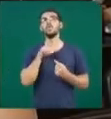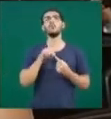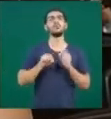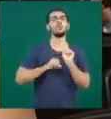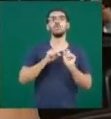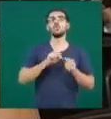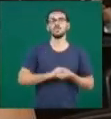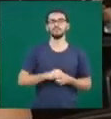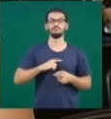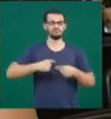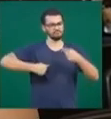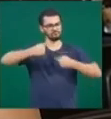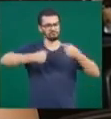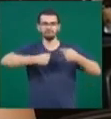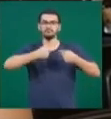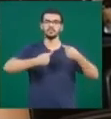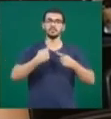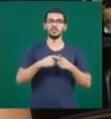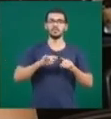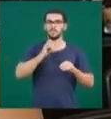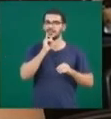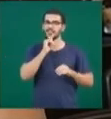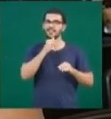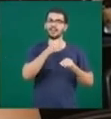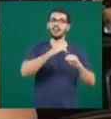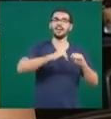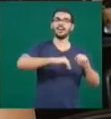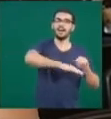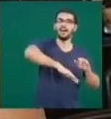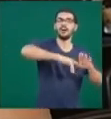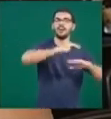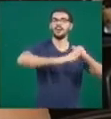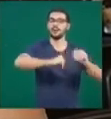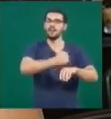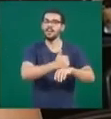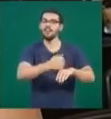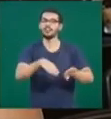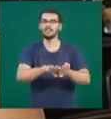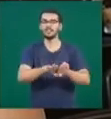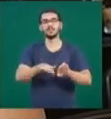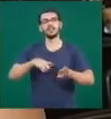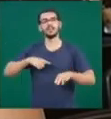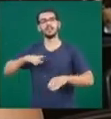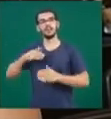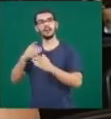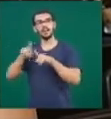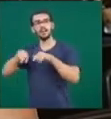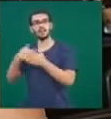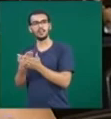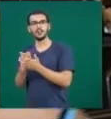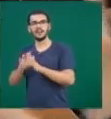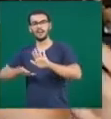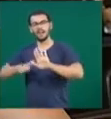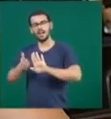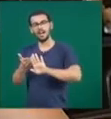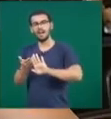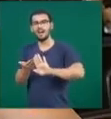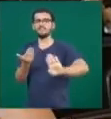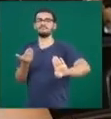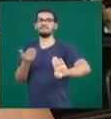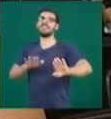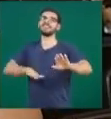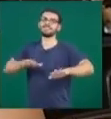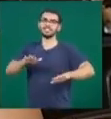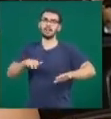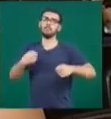né, porque a gente está dentro da sala de aula, às vezes a gente não tem tanto contato com o mercado. Então, assim, é bom saber como que está